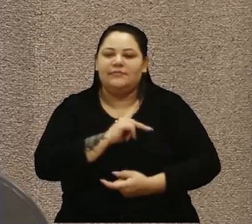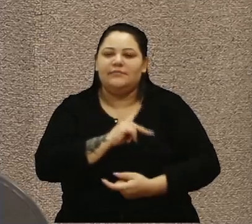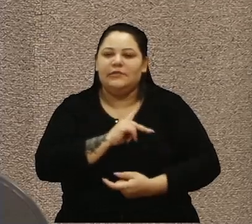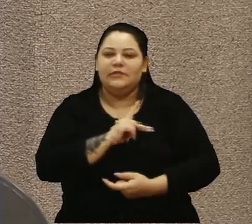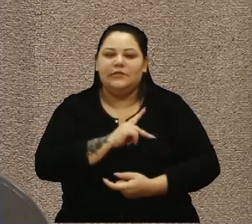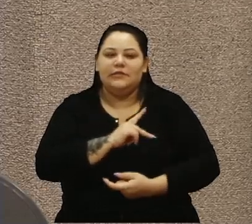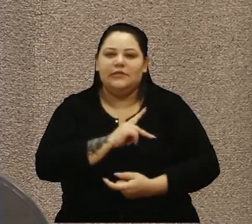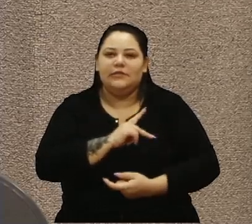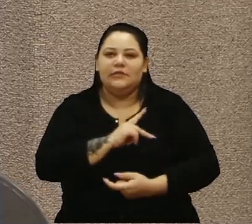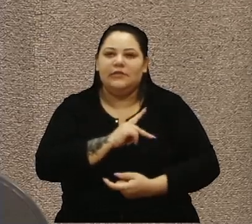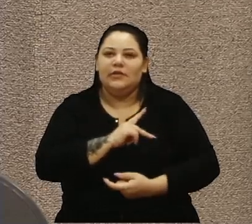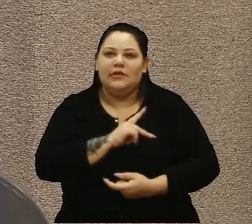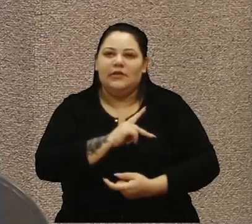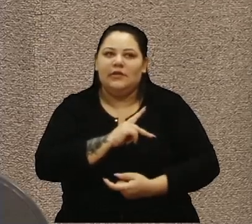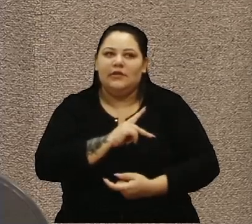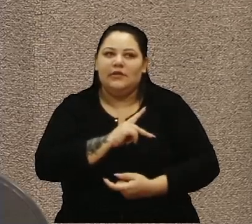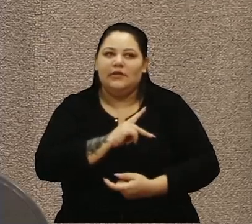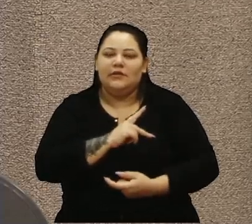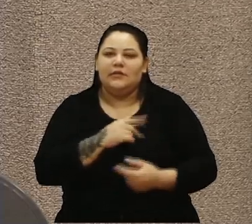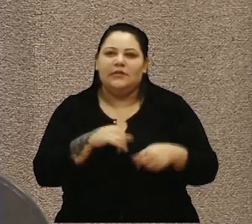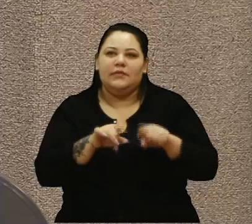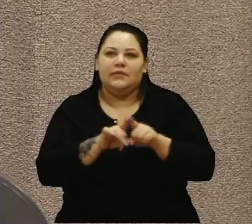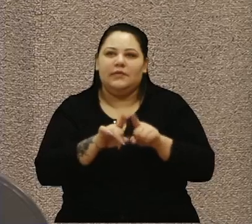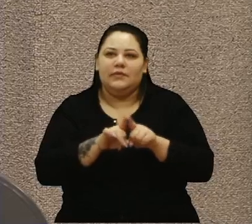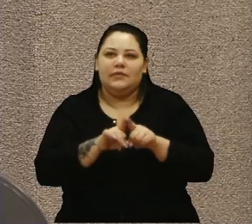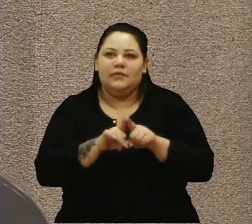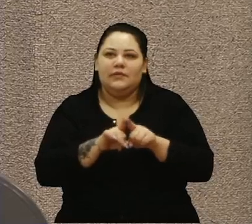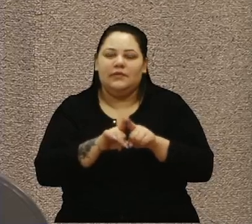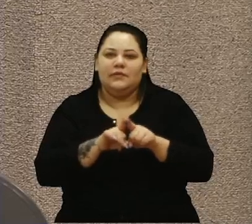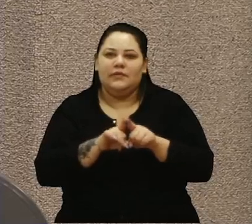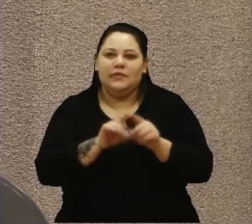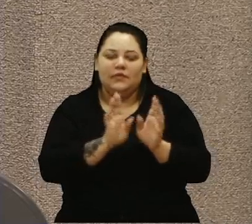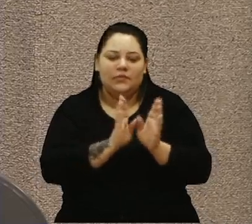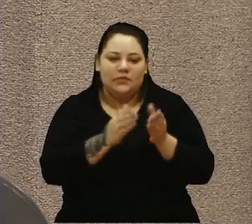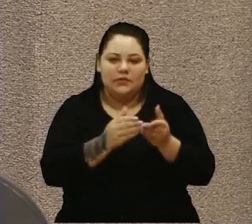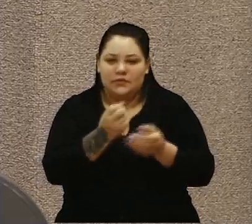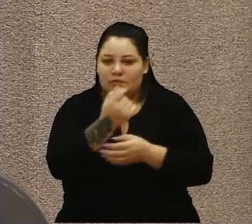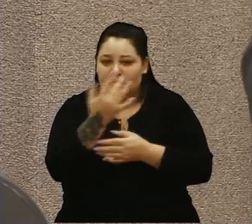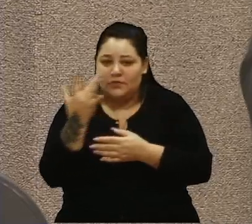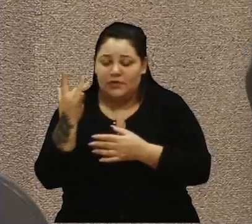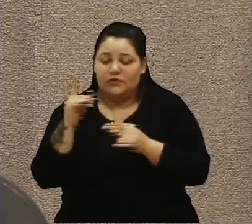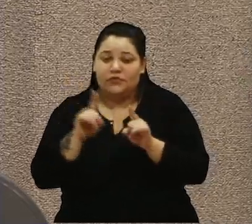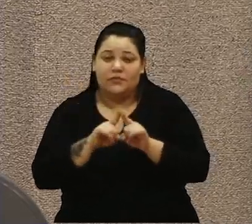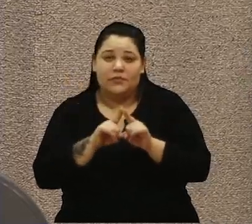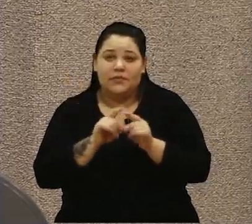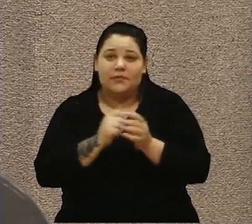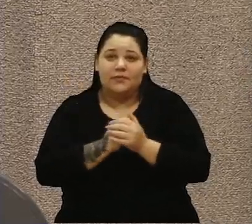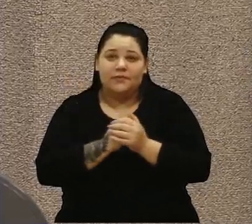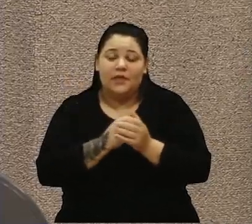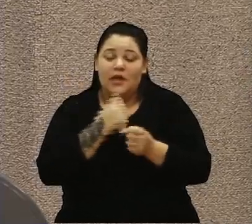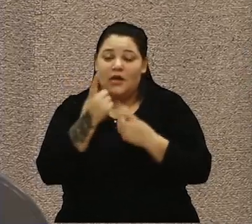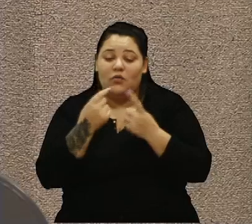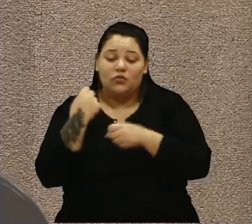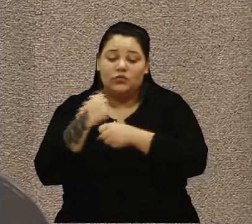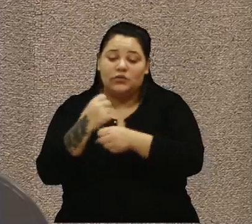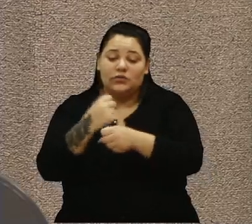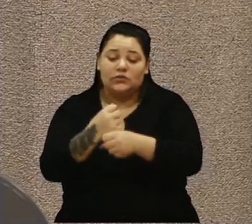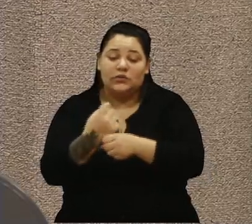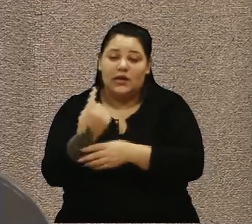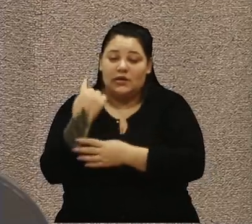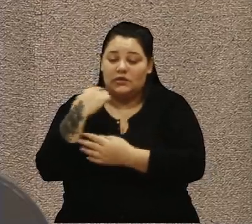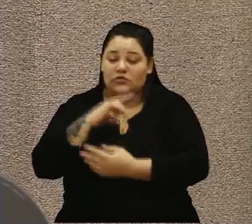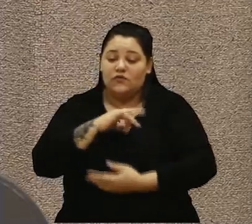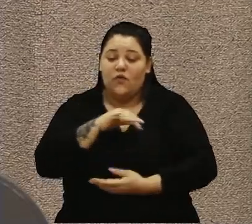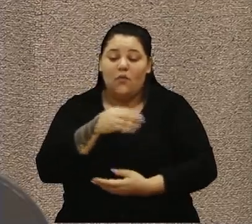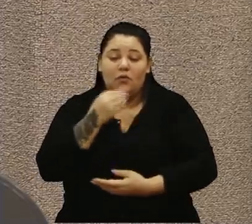eu fui indicado pela minha bancada para participar da Comissão de Meio Ambiente. Alguns anos lá atrás, tive a